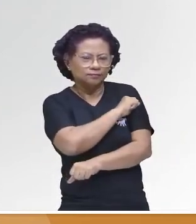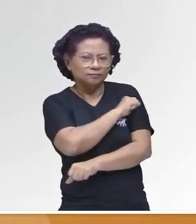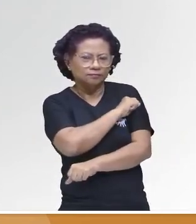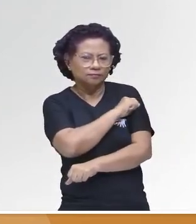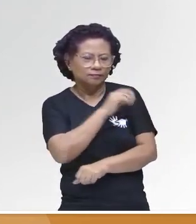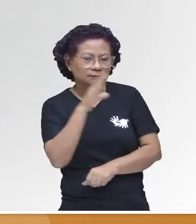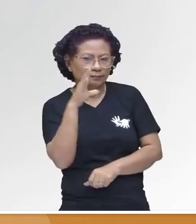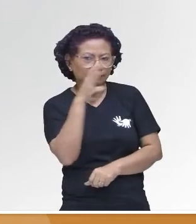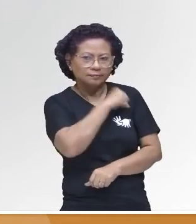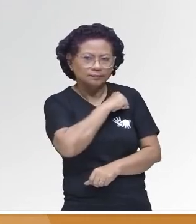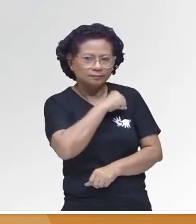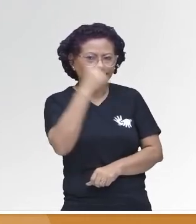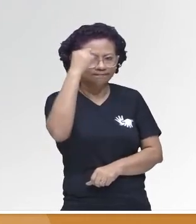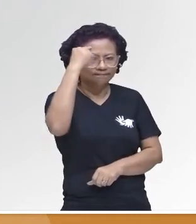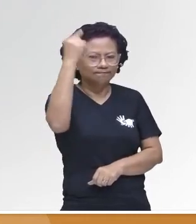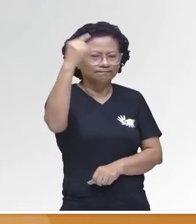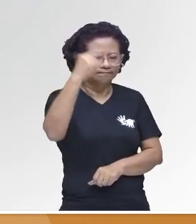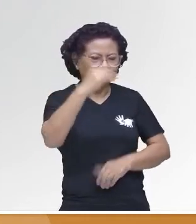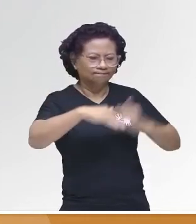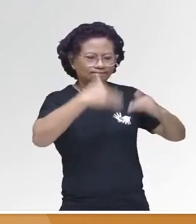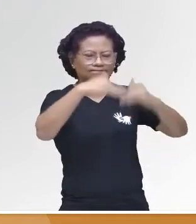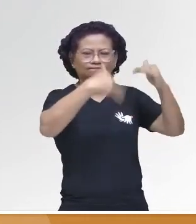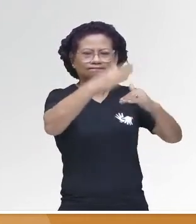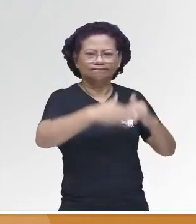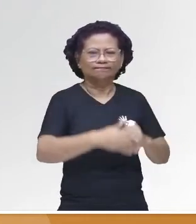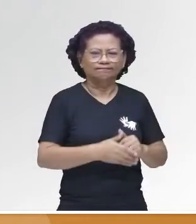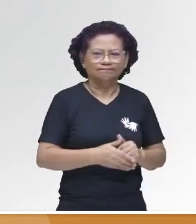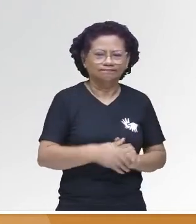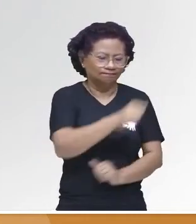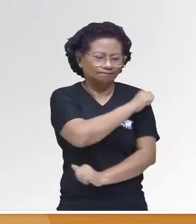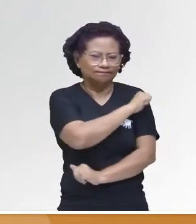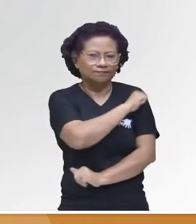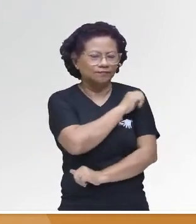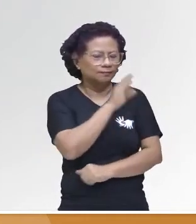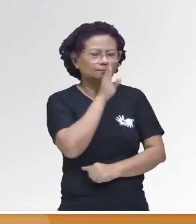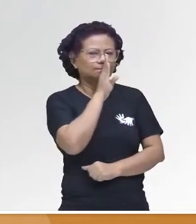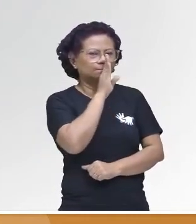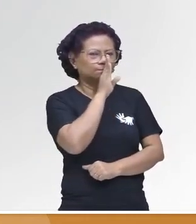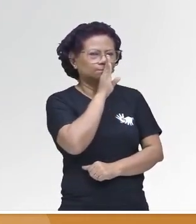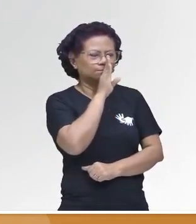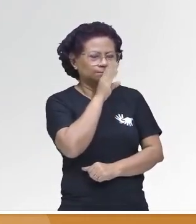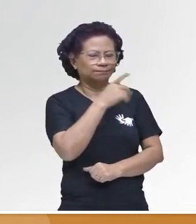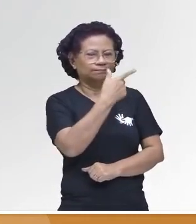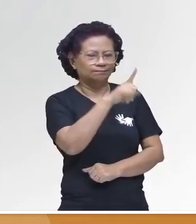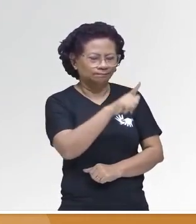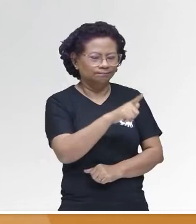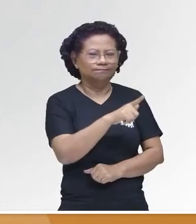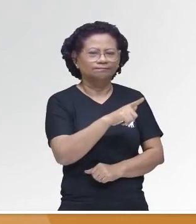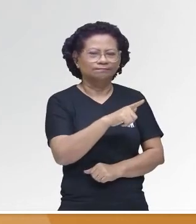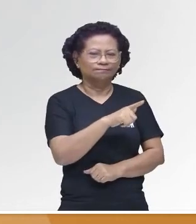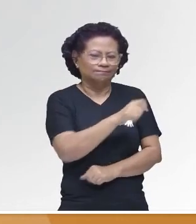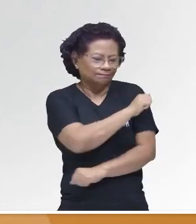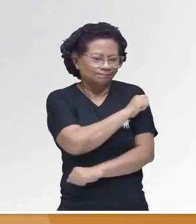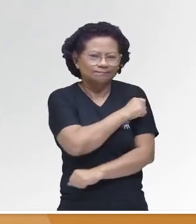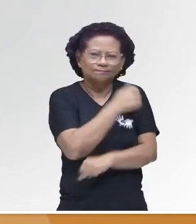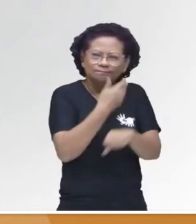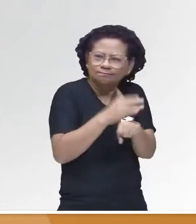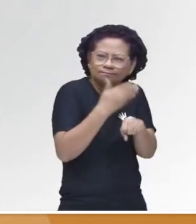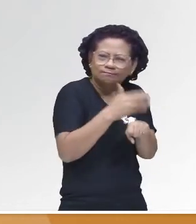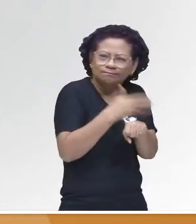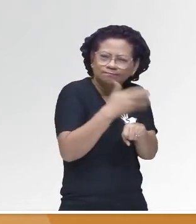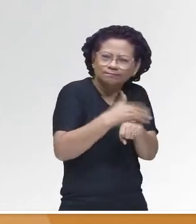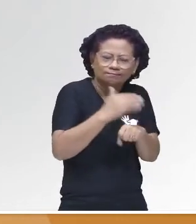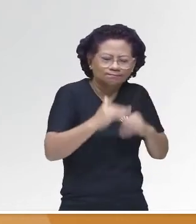têm mais ideias, mas não falam, outros têm ideia e colocam em prática. Isso é o desenvolvimento político da nossa